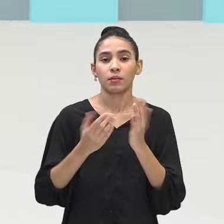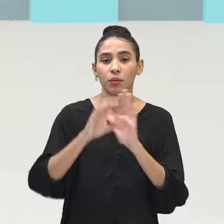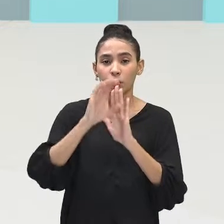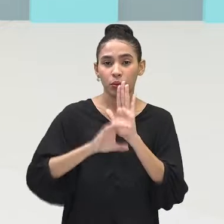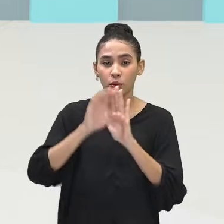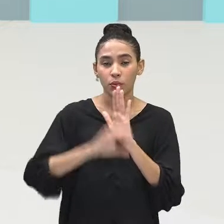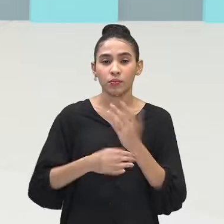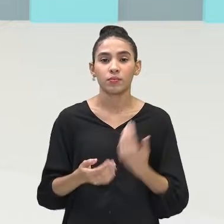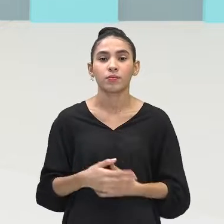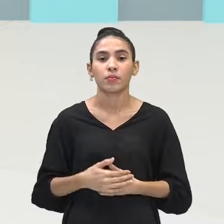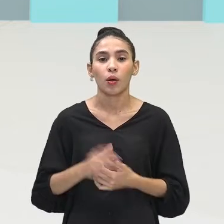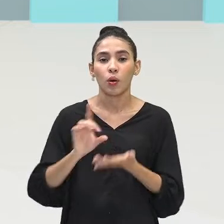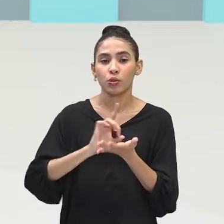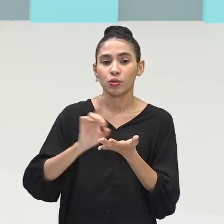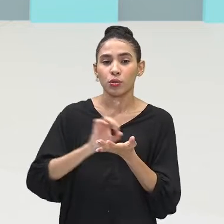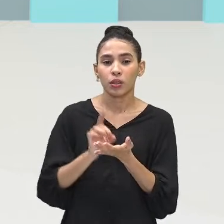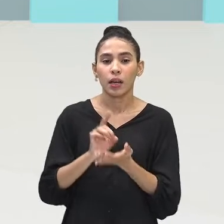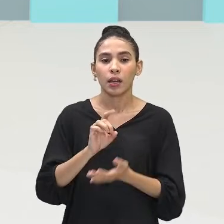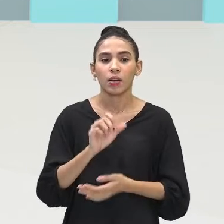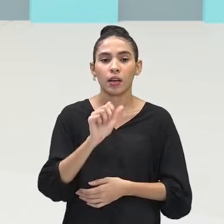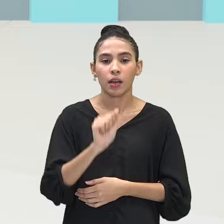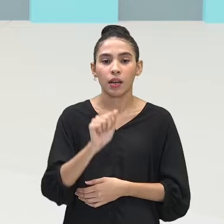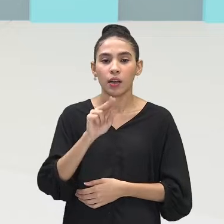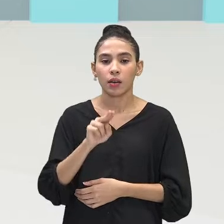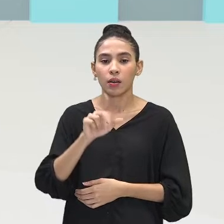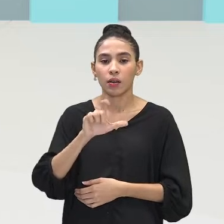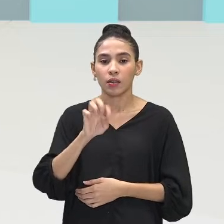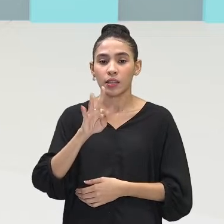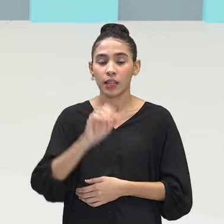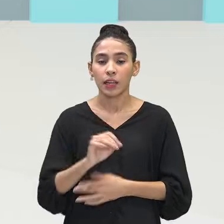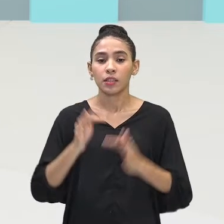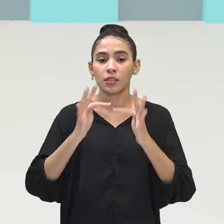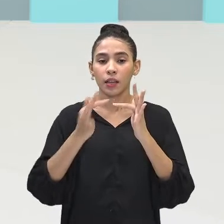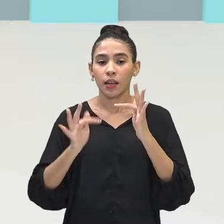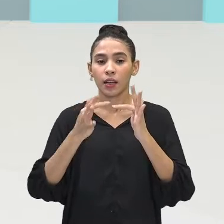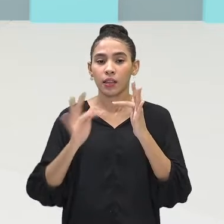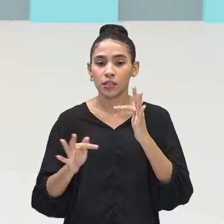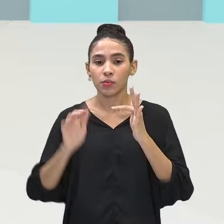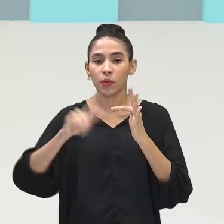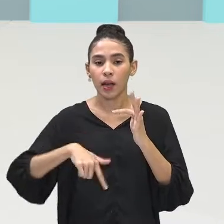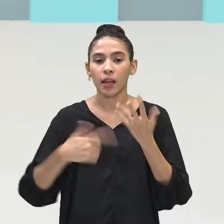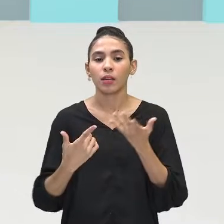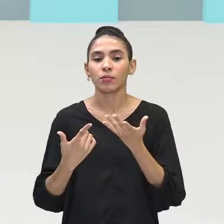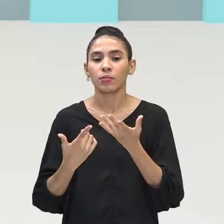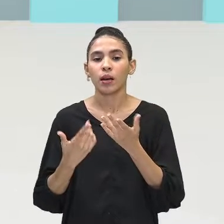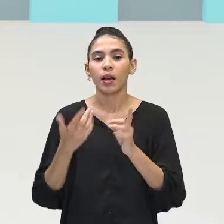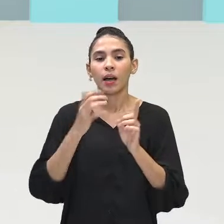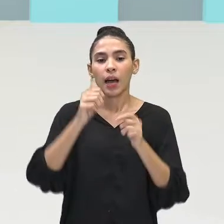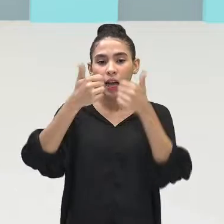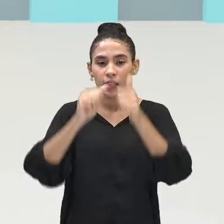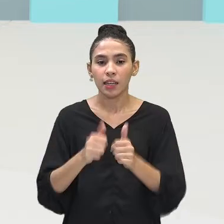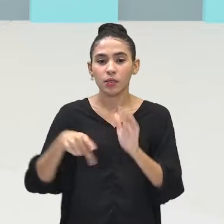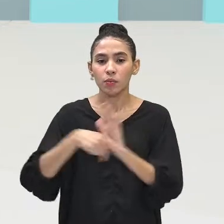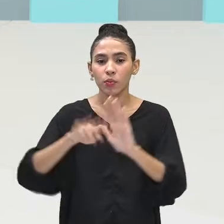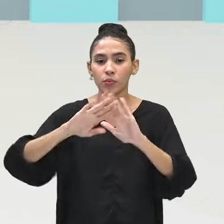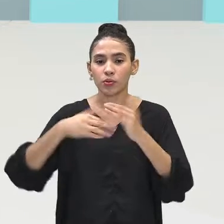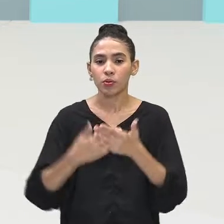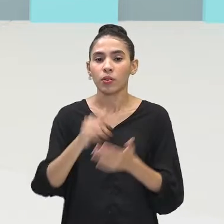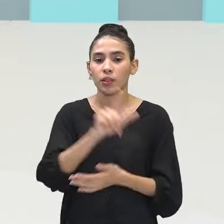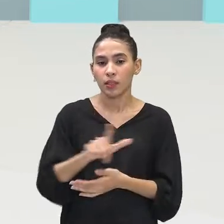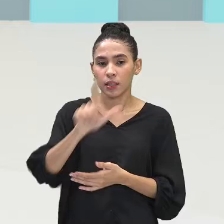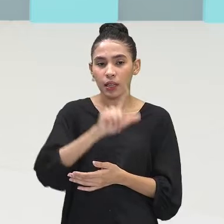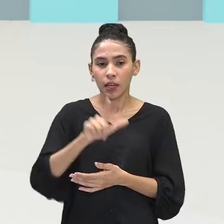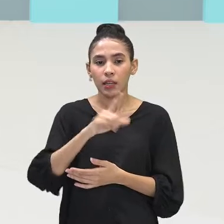Aulete, arcadismo é a corrente ou escola literária cujo fundamento conceitual ou